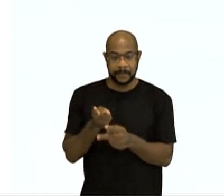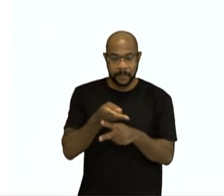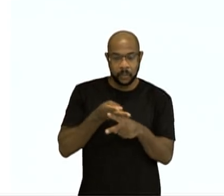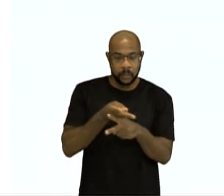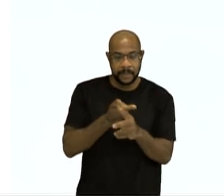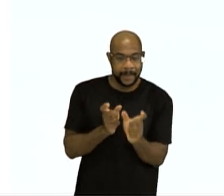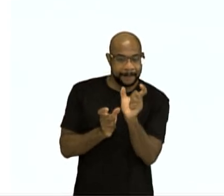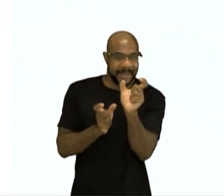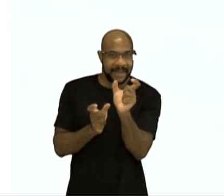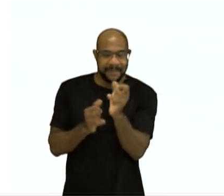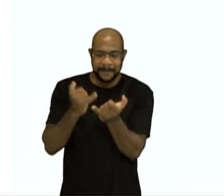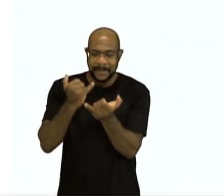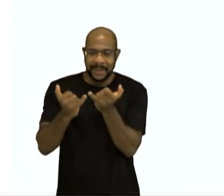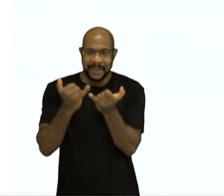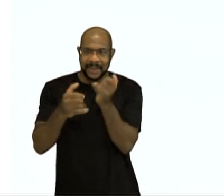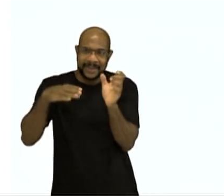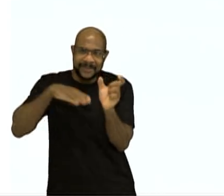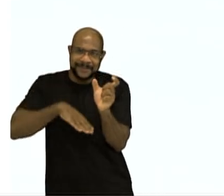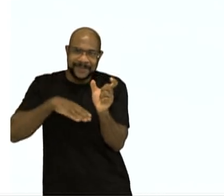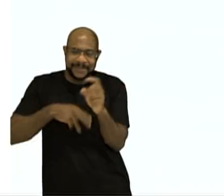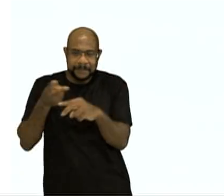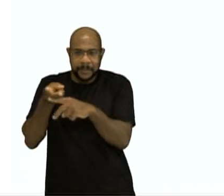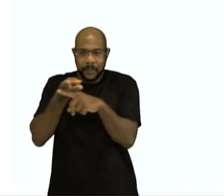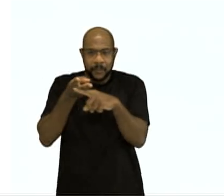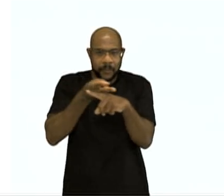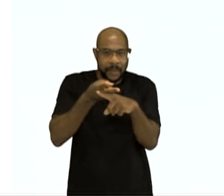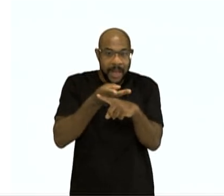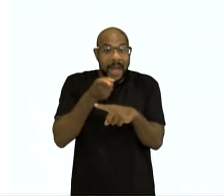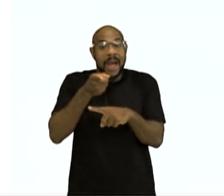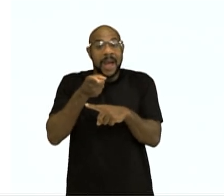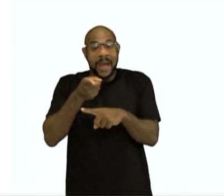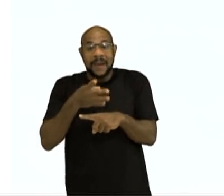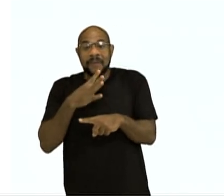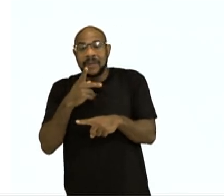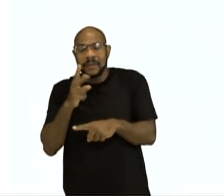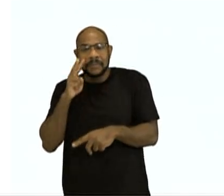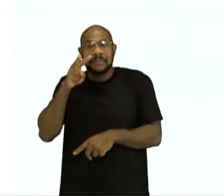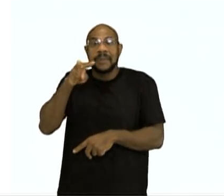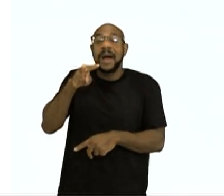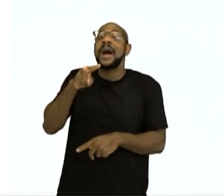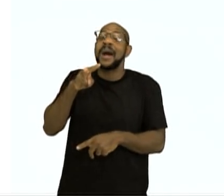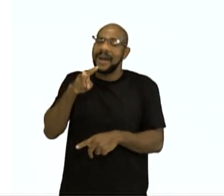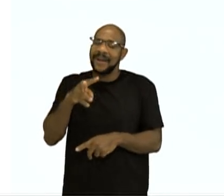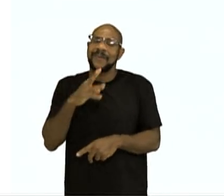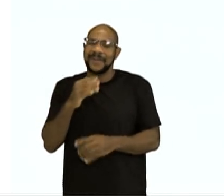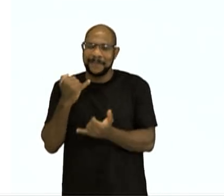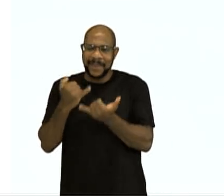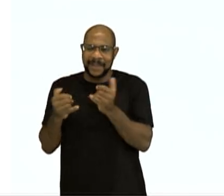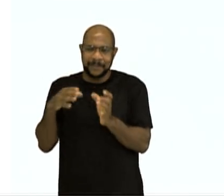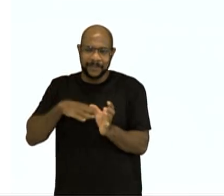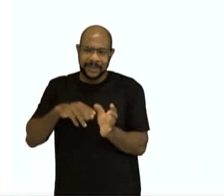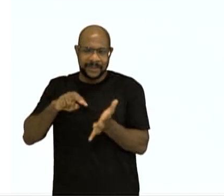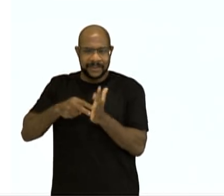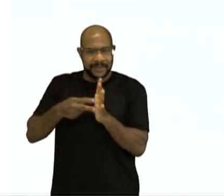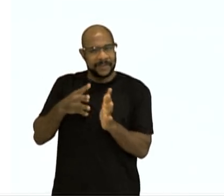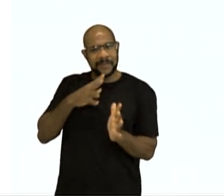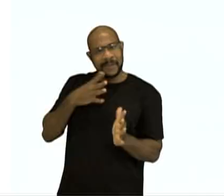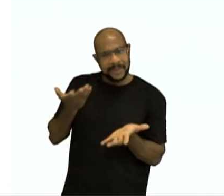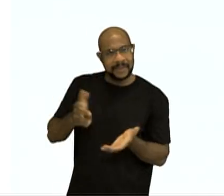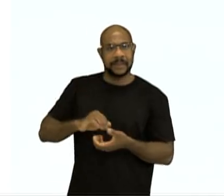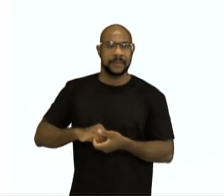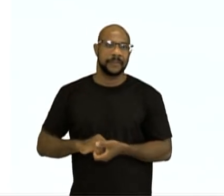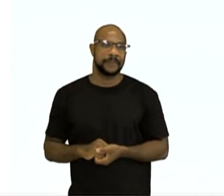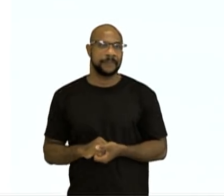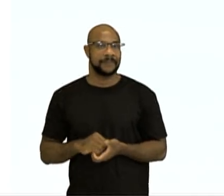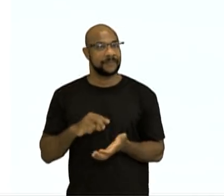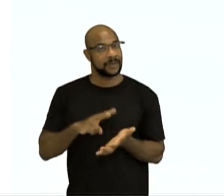palavrinhas cognatas, aquelas que parecem com o português. Olhei para elas e já sei qual o significado. E para o vocabulário que